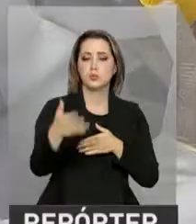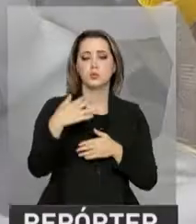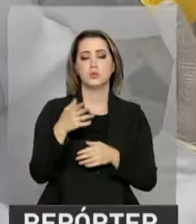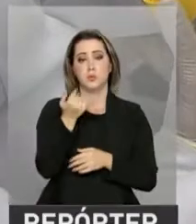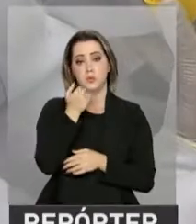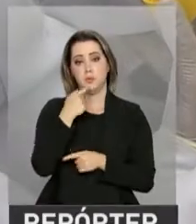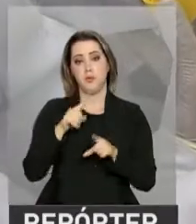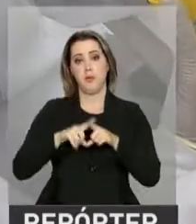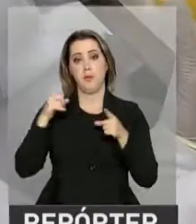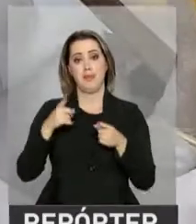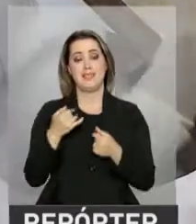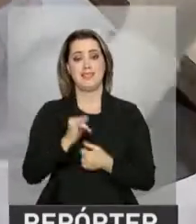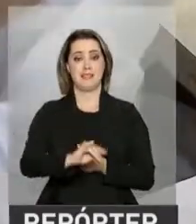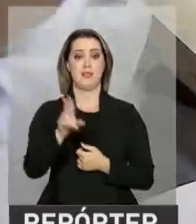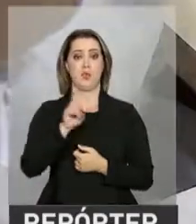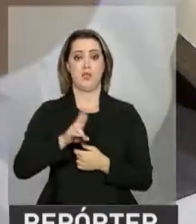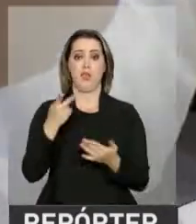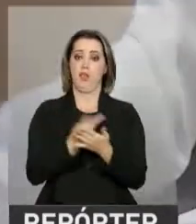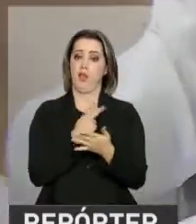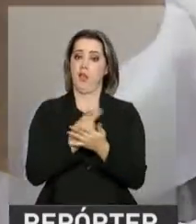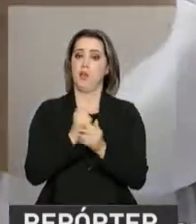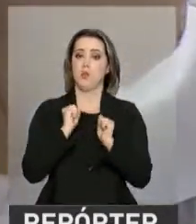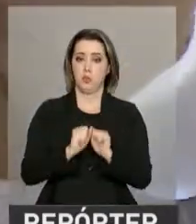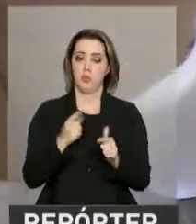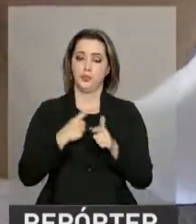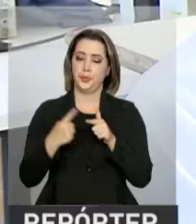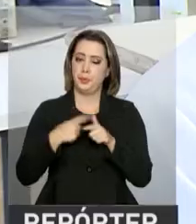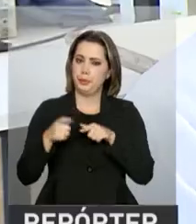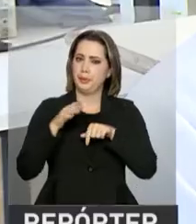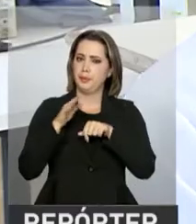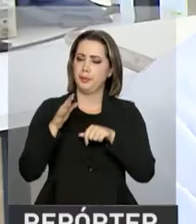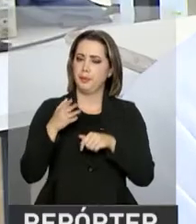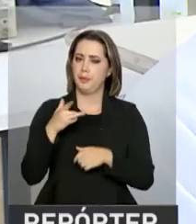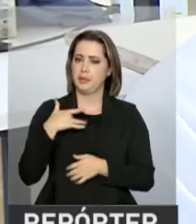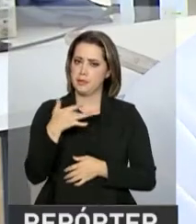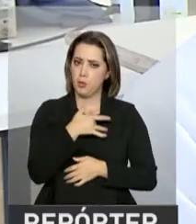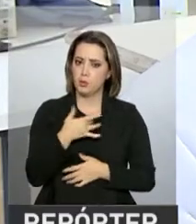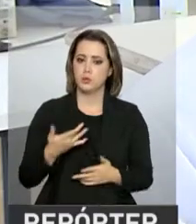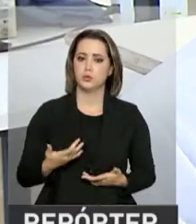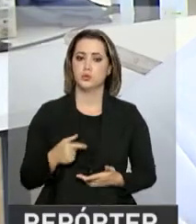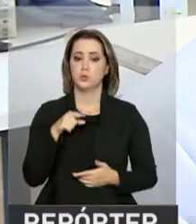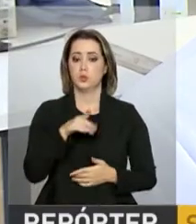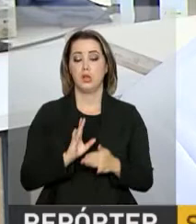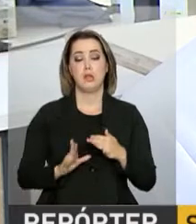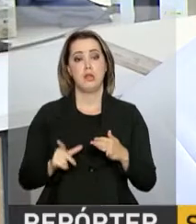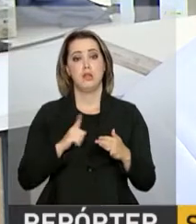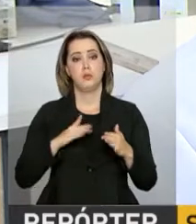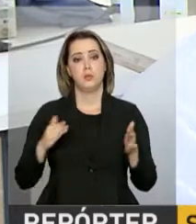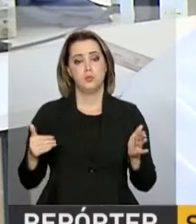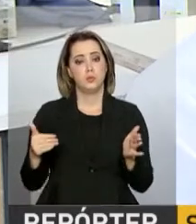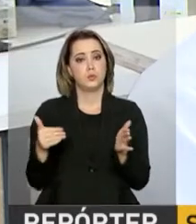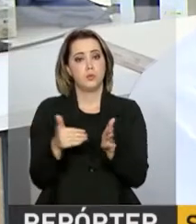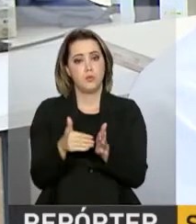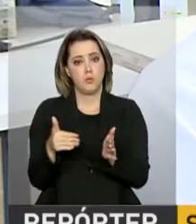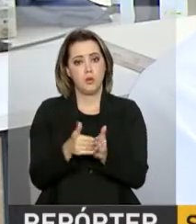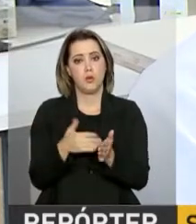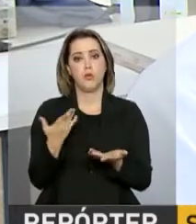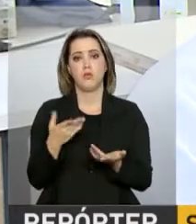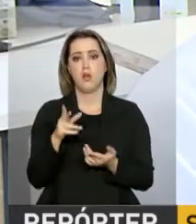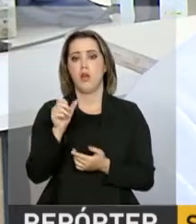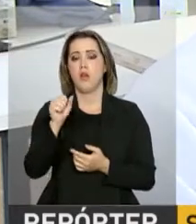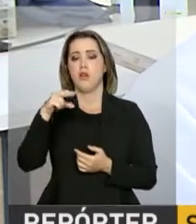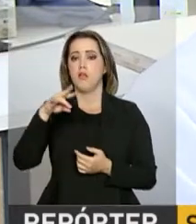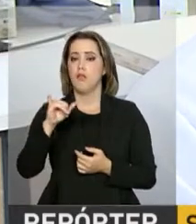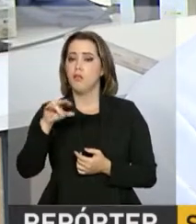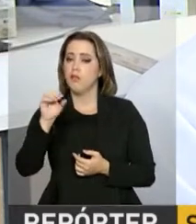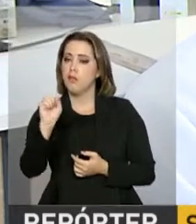alimentos. Mas, se usados de maneira errada, podem causar danos à saúde. Nos limites estipulados pela legislação brasileira, no caso estipulado pela Anvisa,